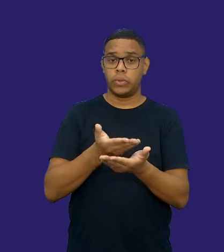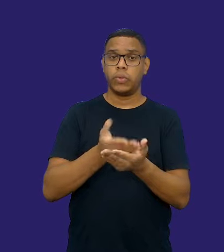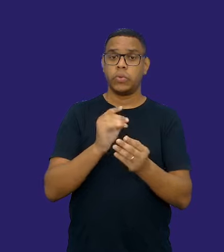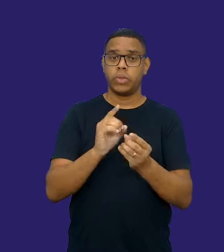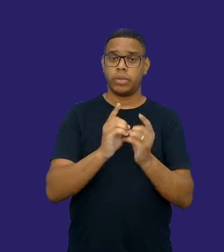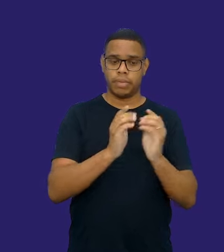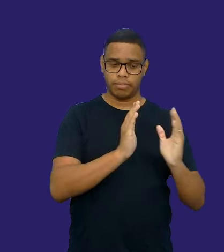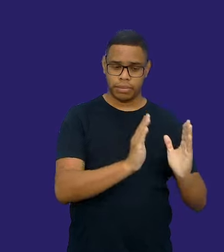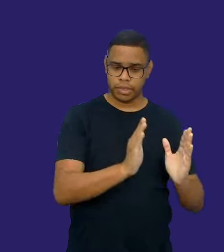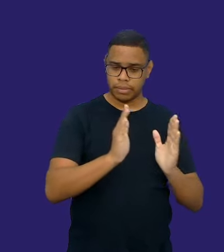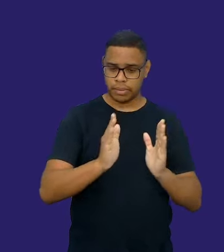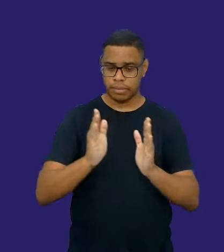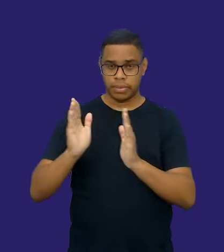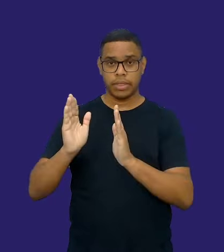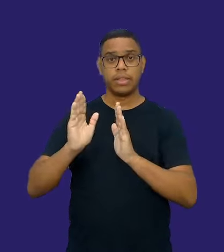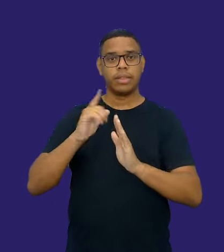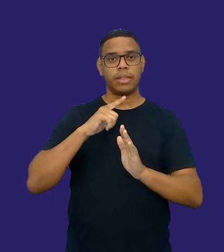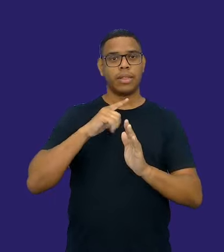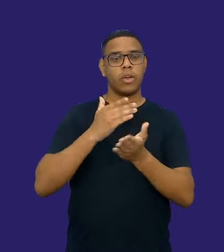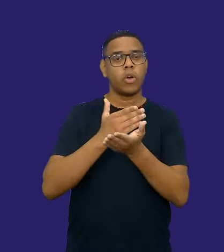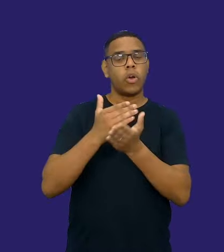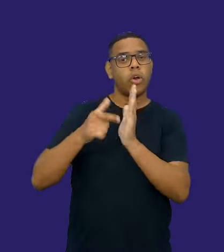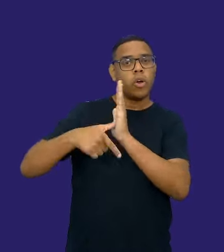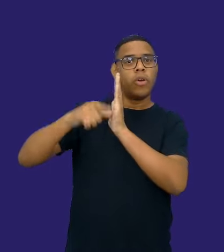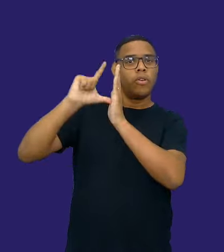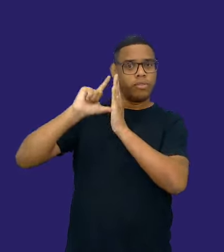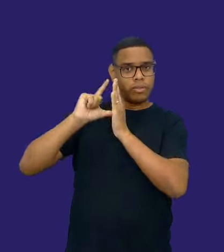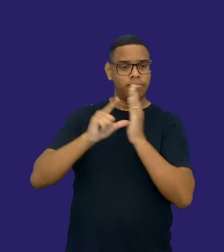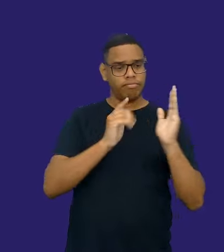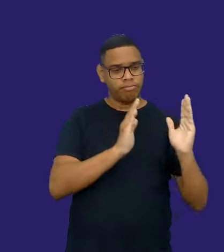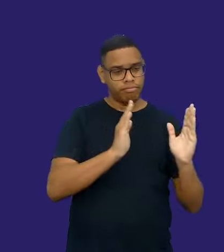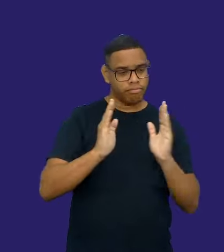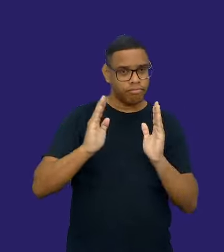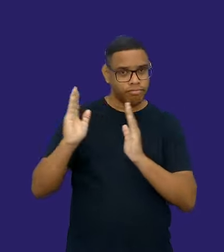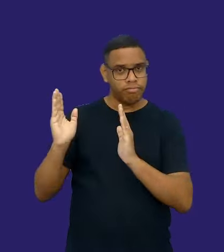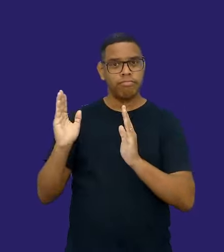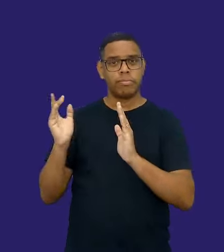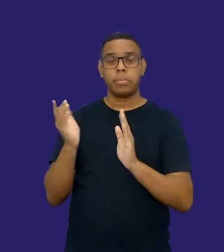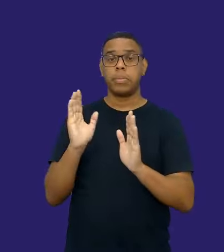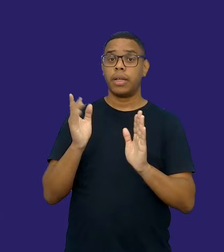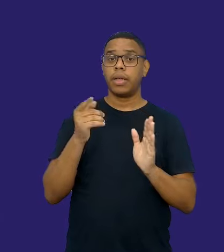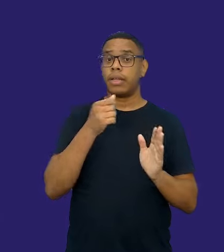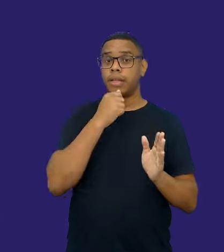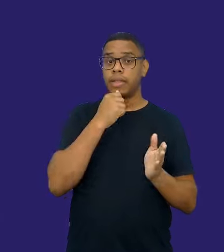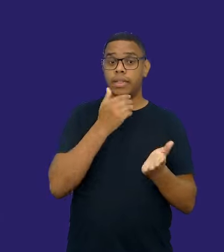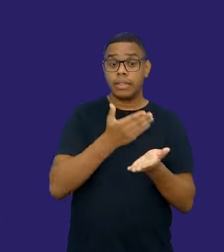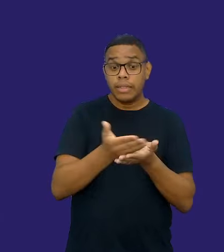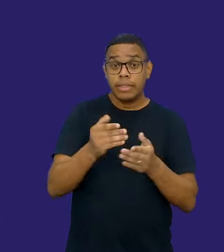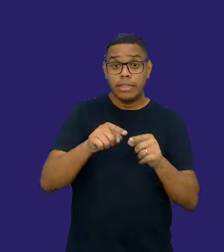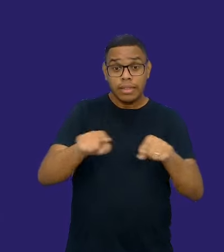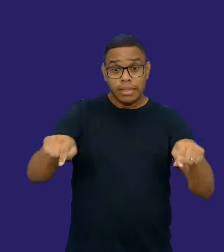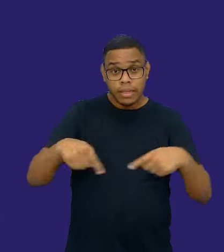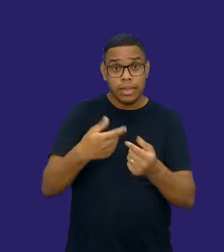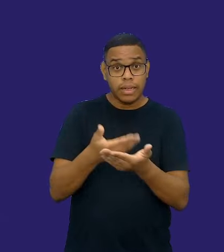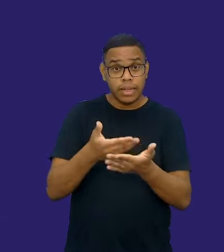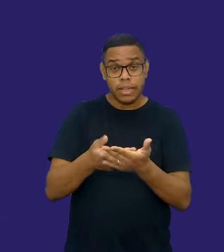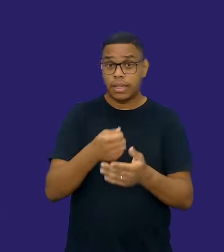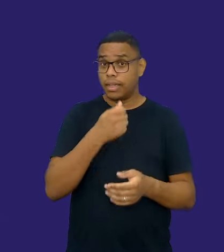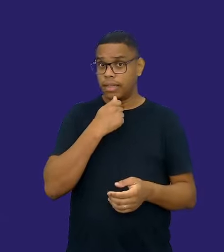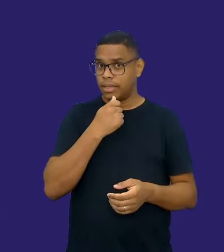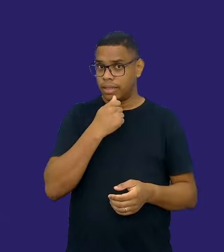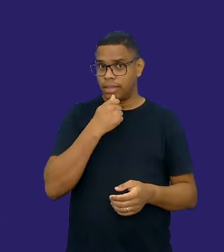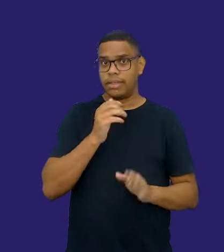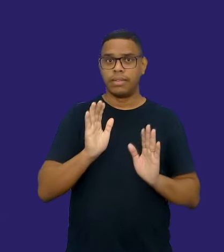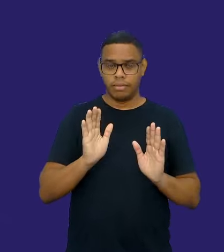sequência didática com antecedência, ou seja, uma que ainda não iniciamos lá em sala de aula. Isso não é por